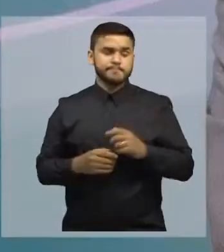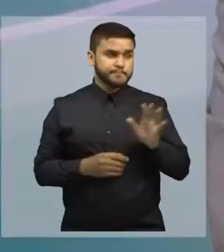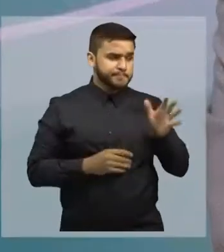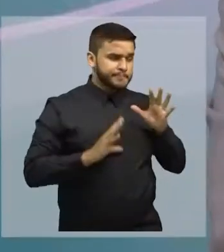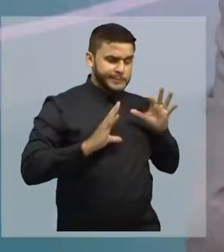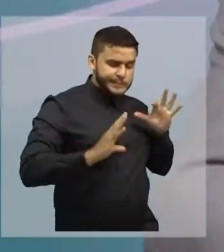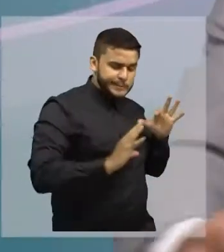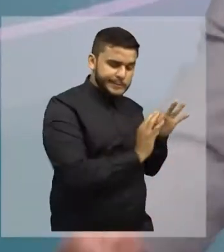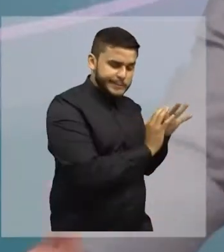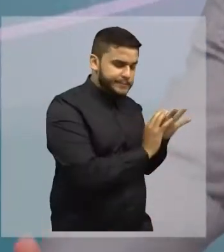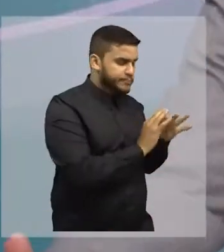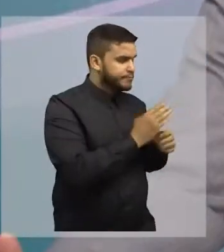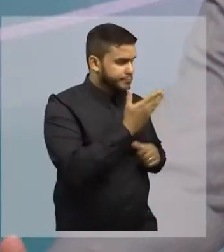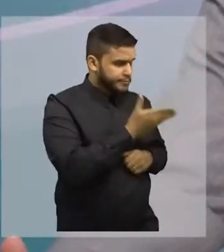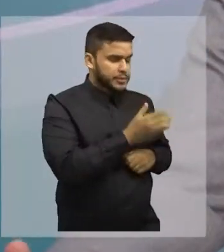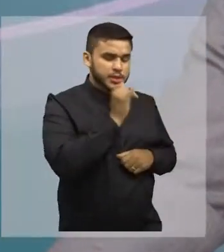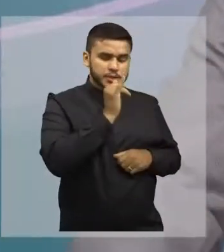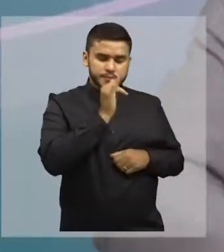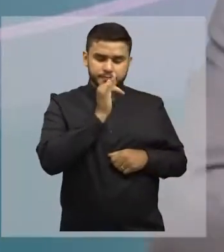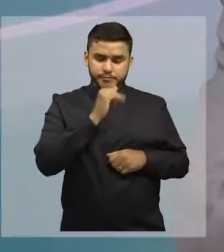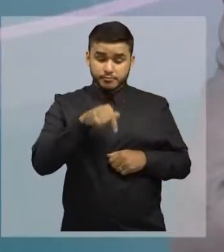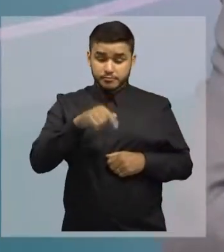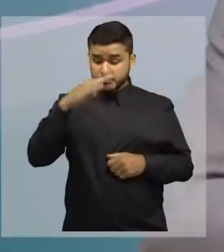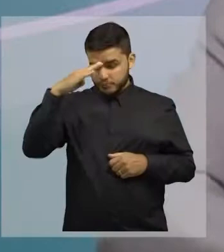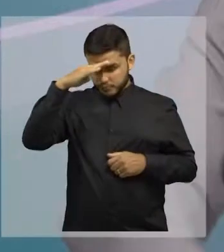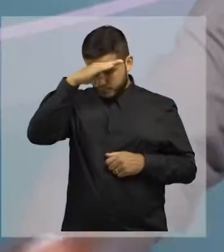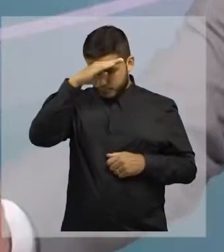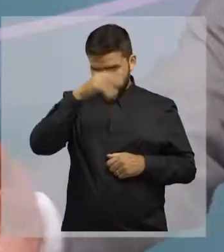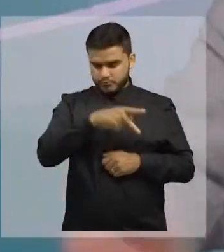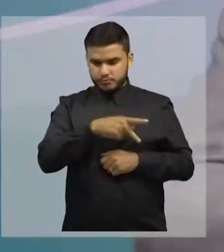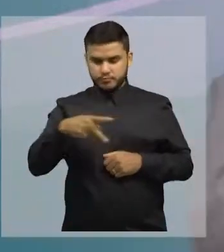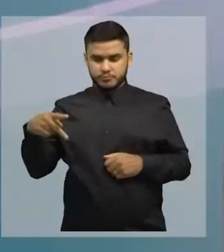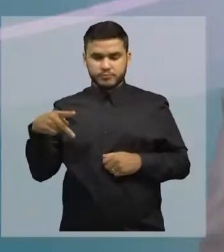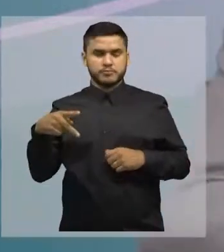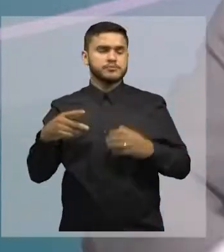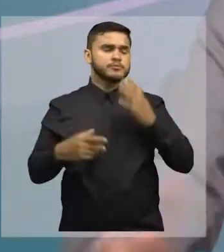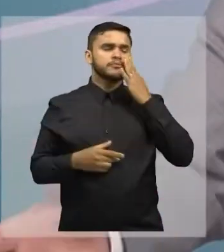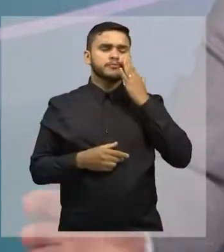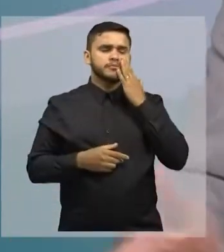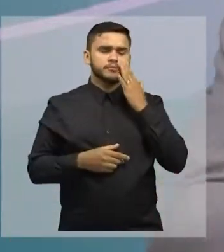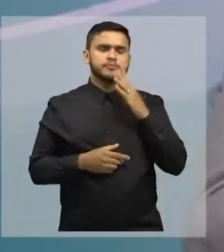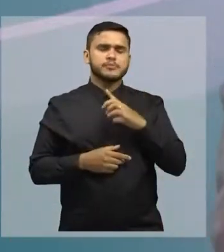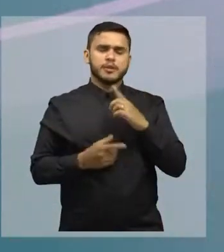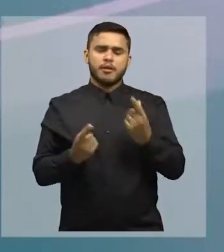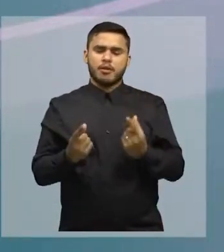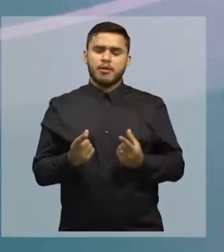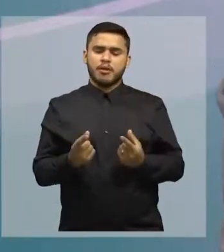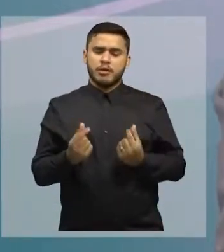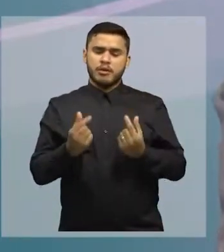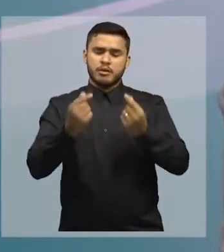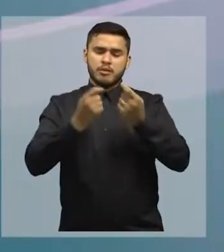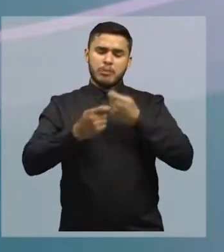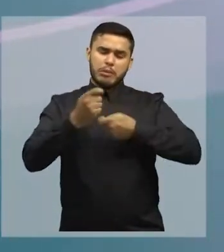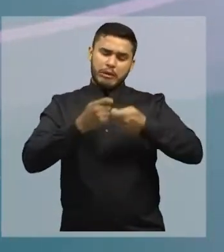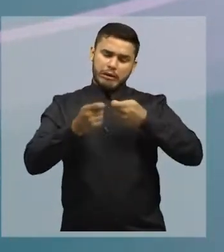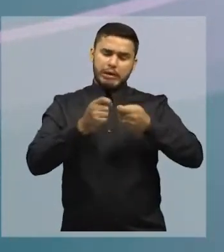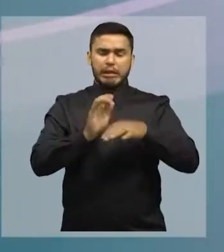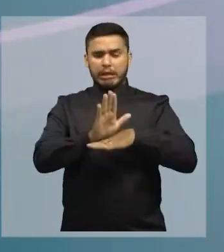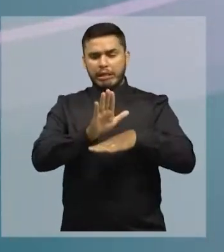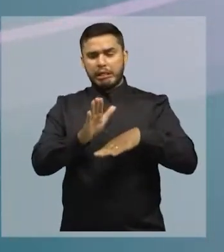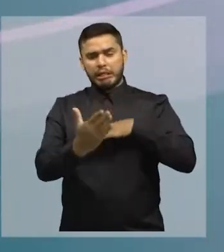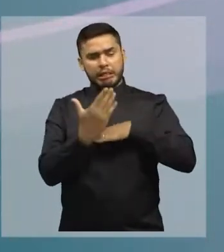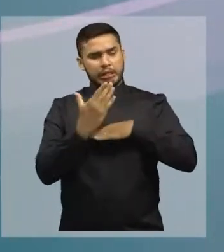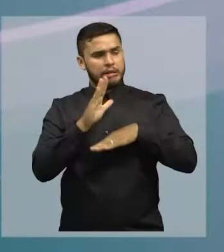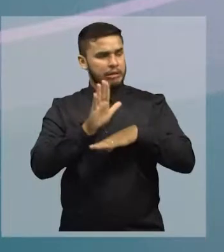fazendo e o toma lá absurdo, existe várias hipóteses, vários estágios. É